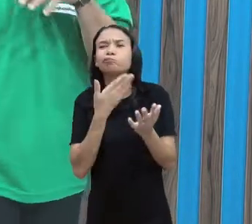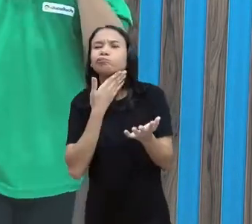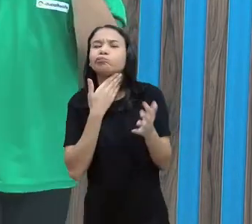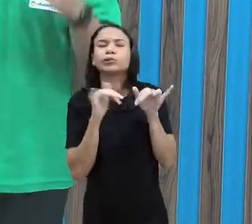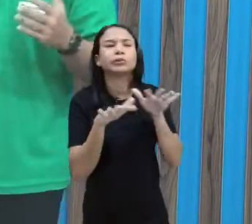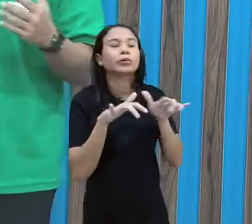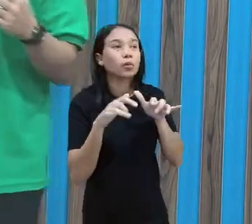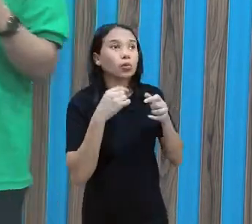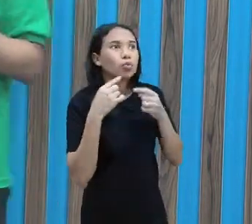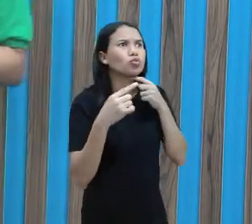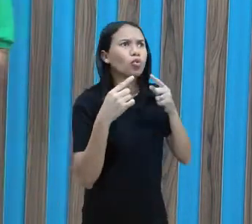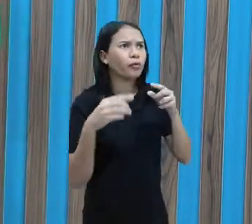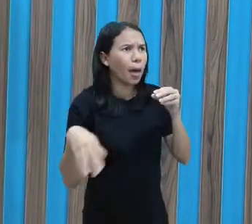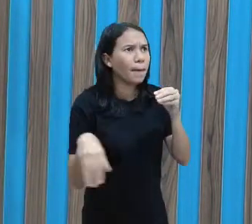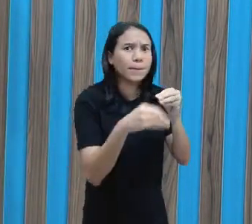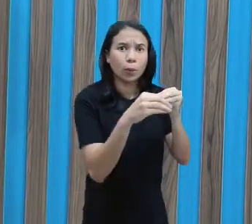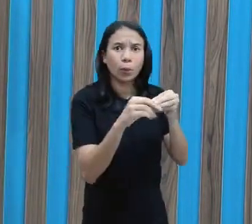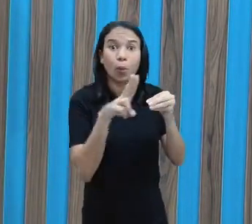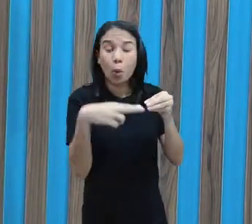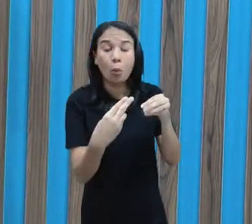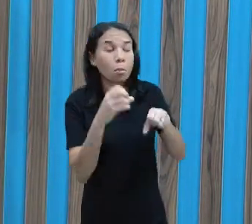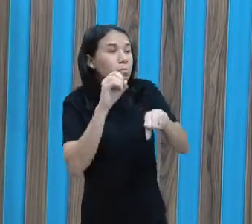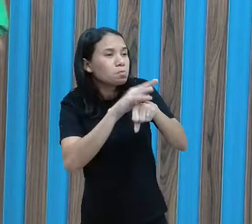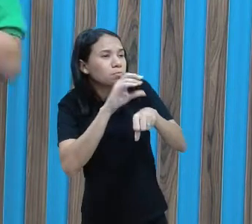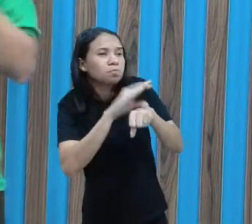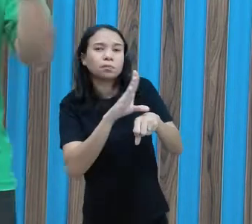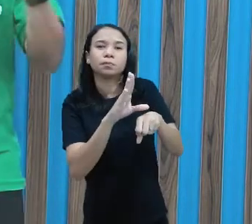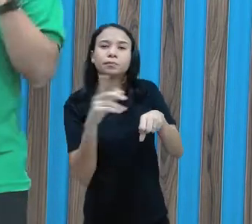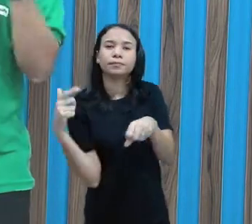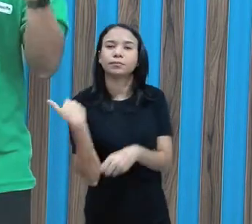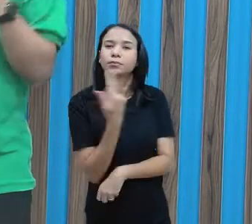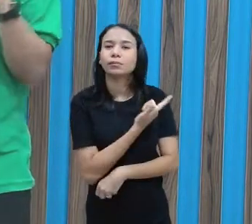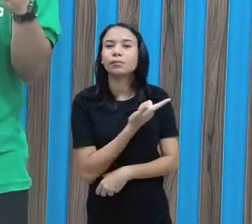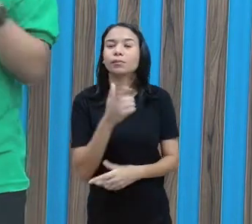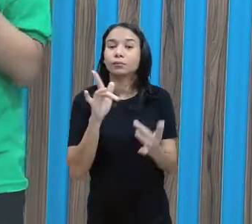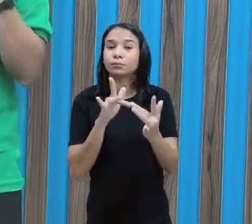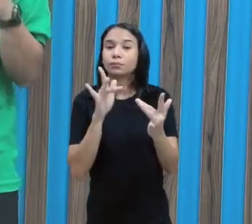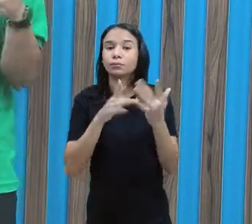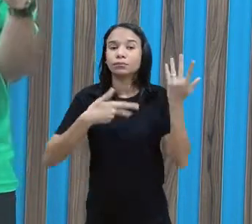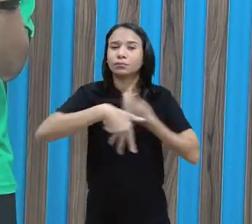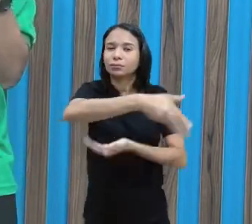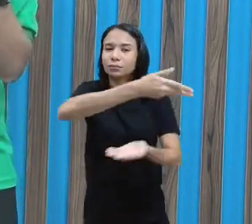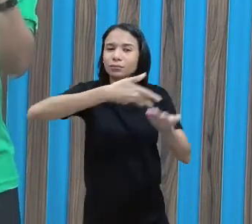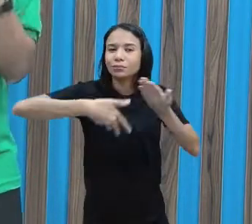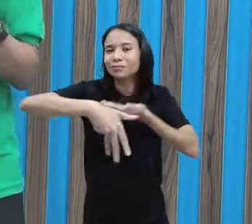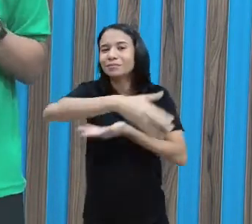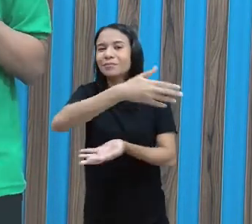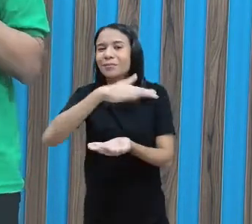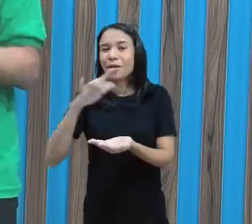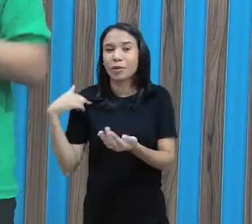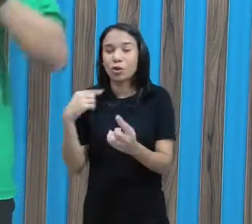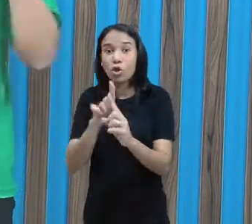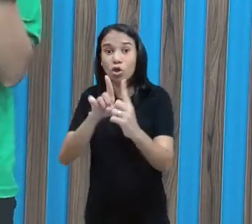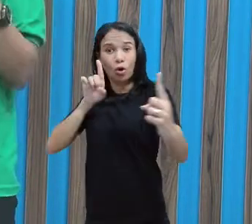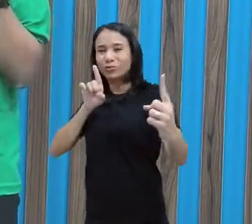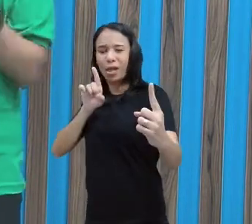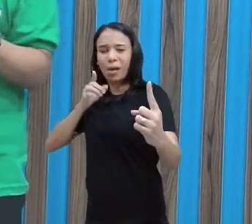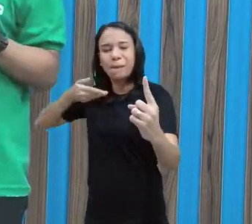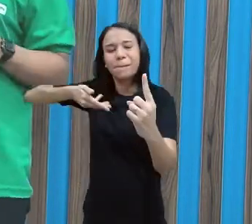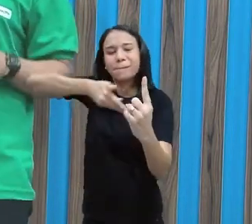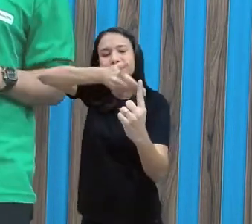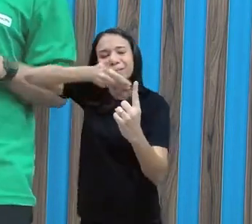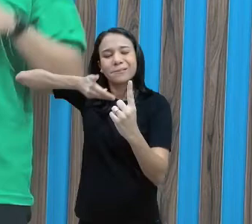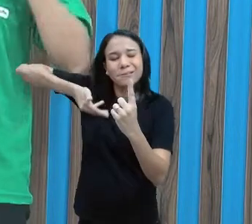as suas dúvidas, comentários, para a gente estar aí nessa interatividade, para a gente se aproximar de fato. Bom dia